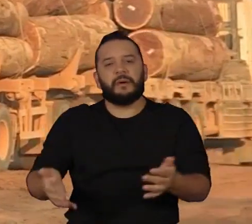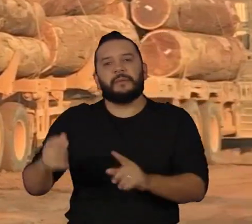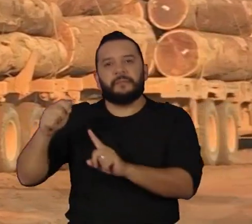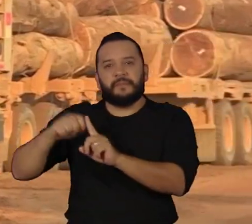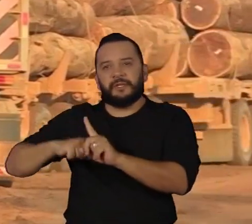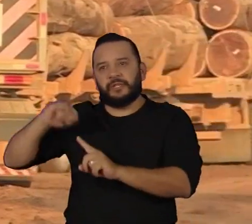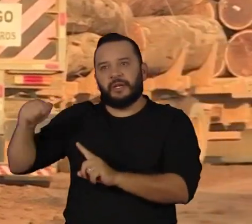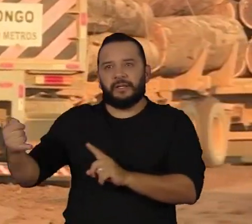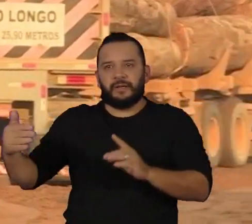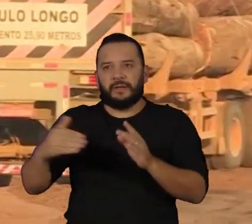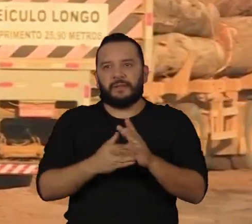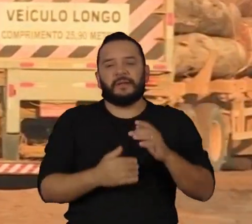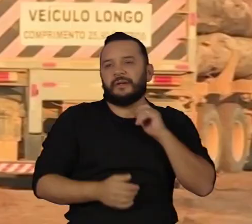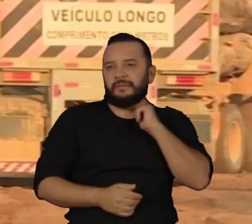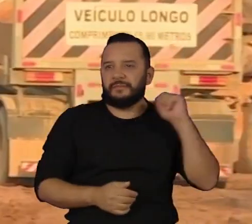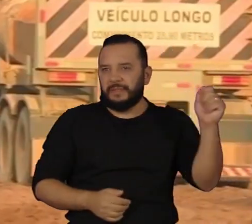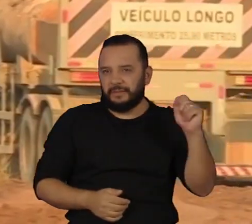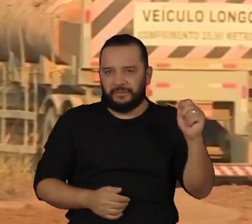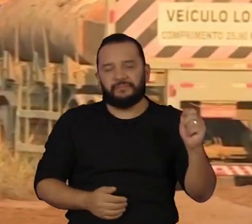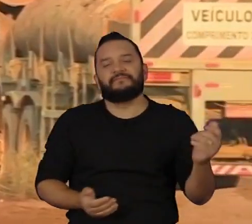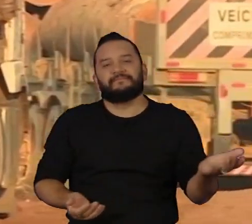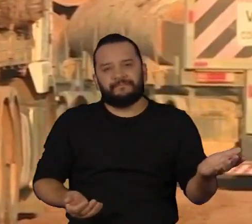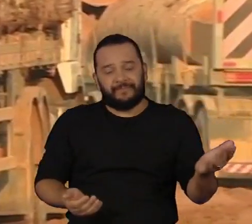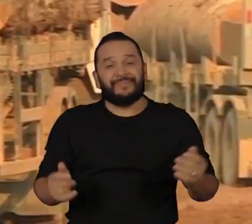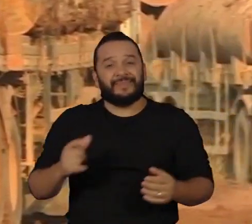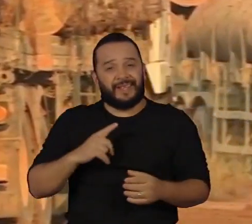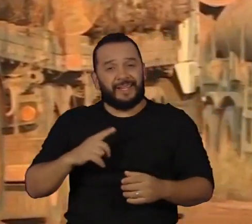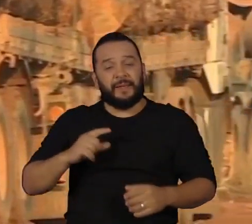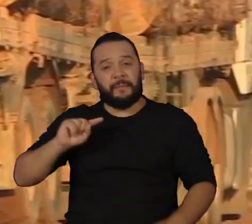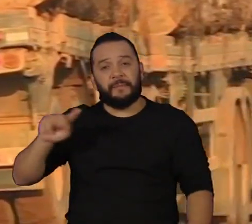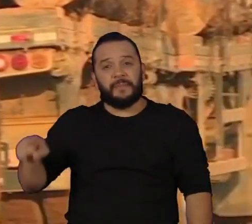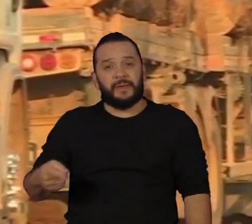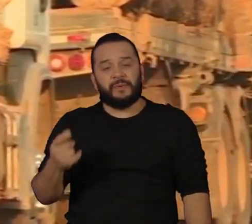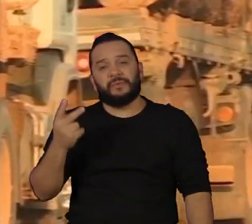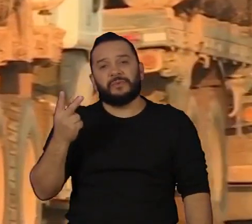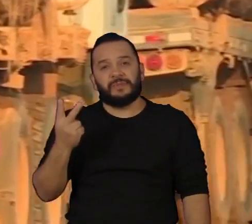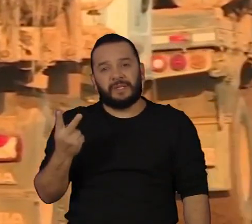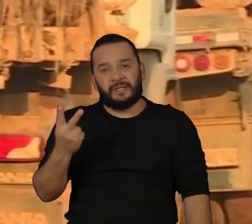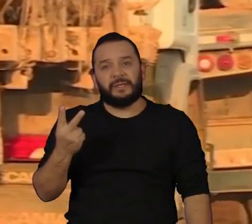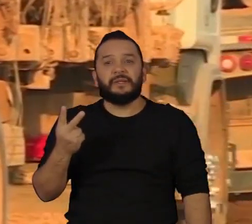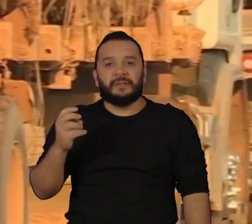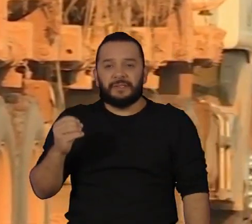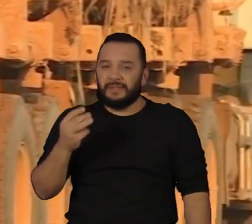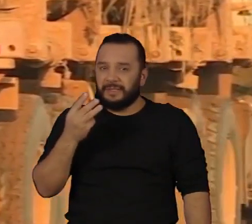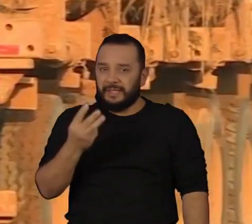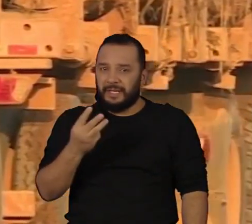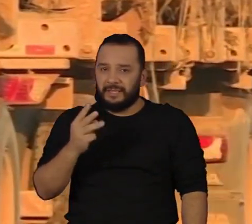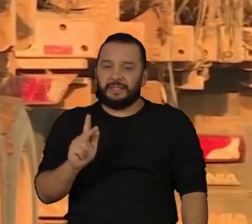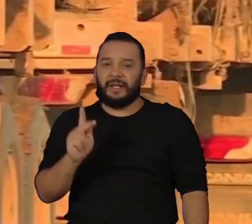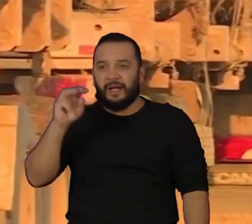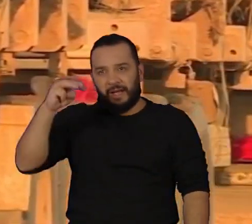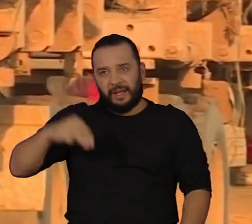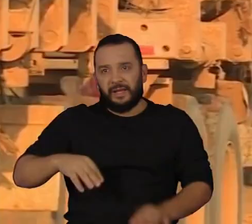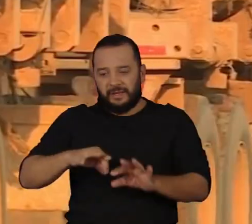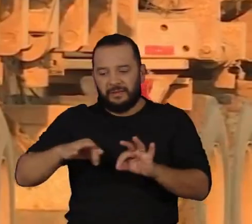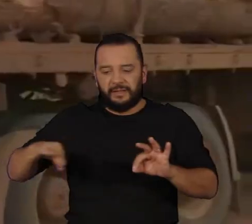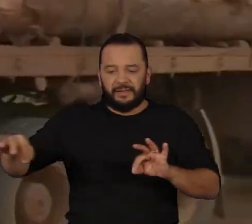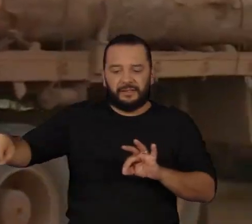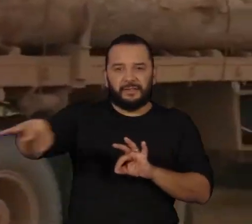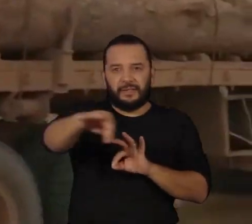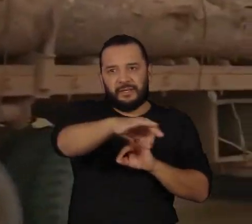anos. A destruição no período chegou aos 1.203 quilômetros quadrados, a terceira maior